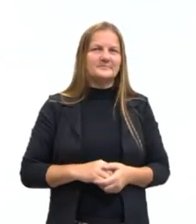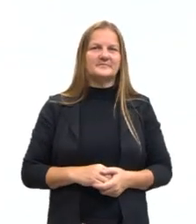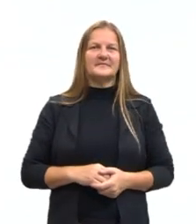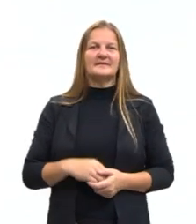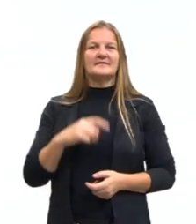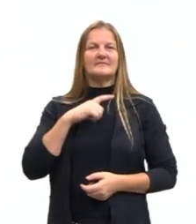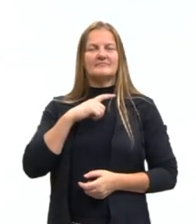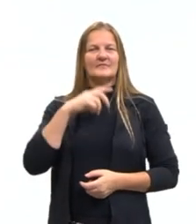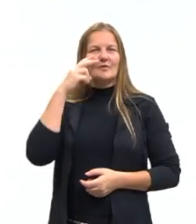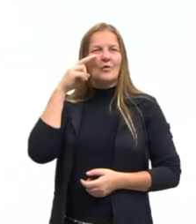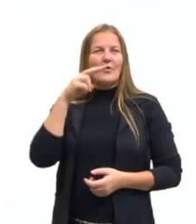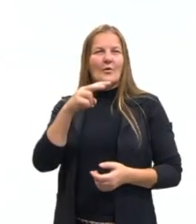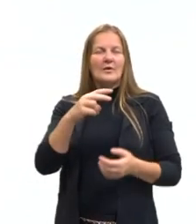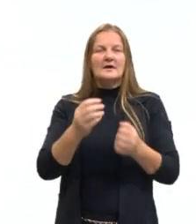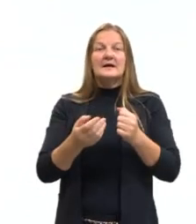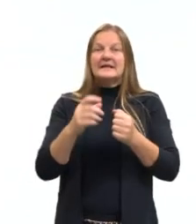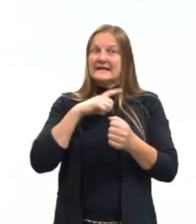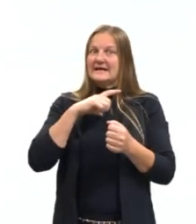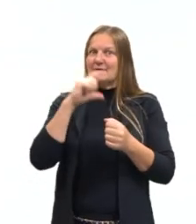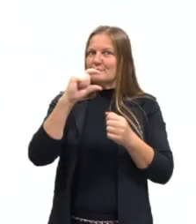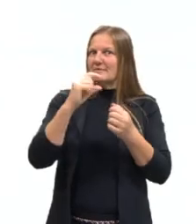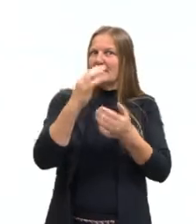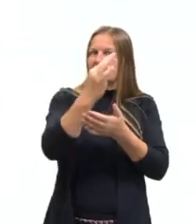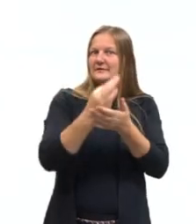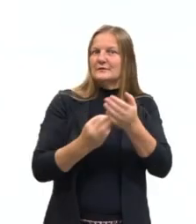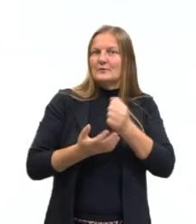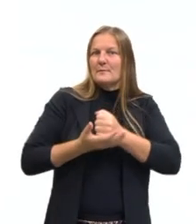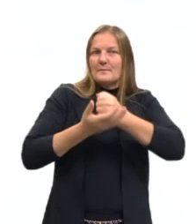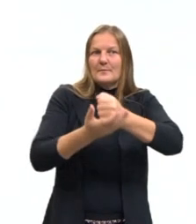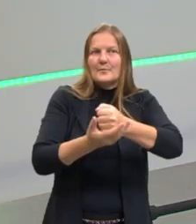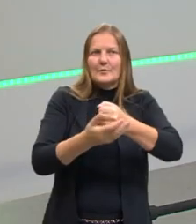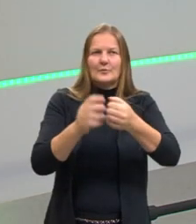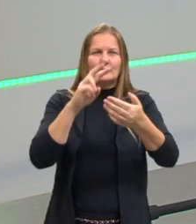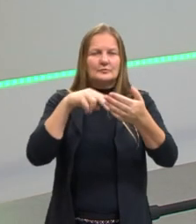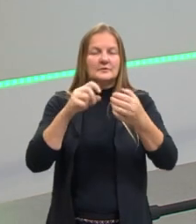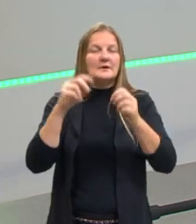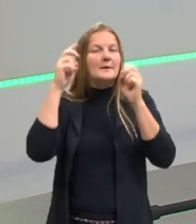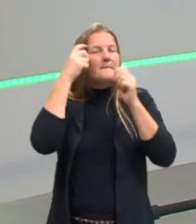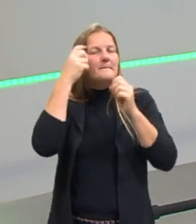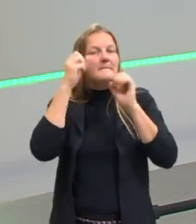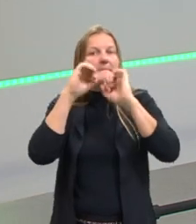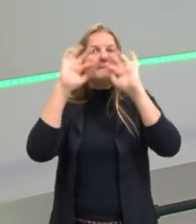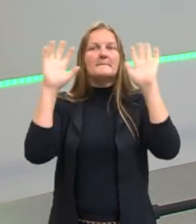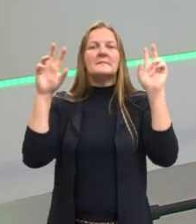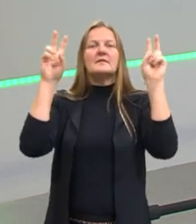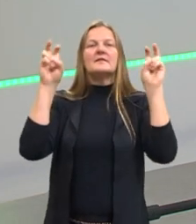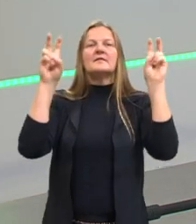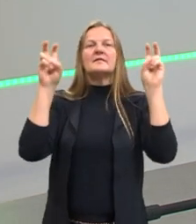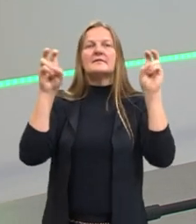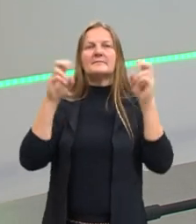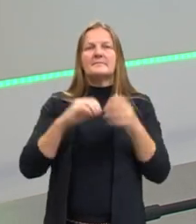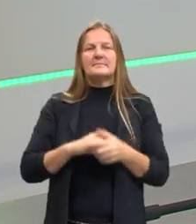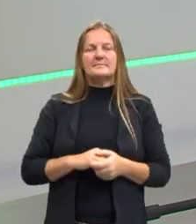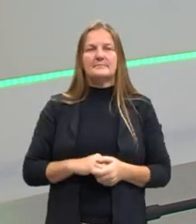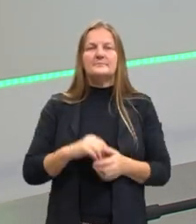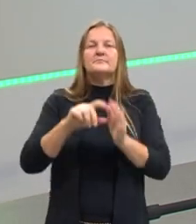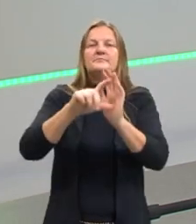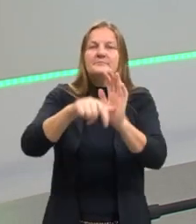tá lá né Olha os textos de apoio e entendi qual é a proposta da temática e